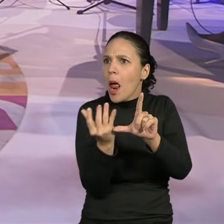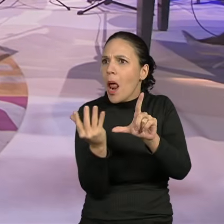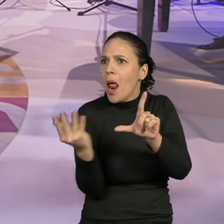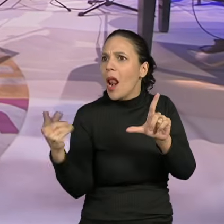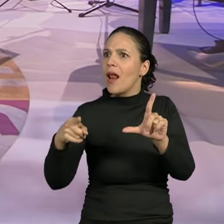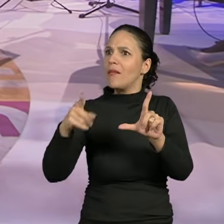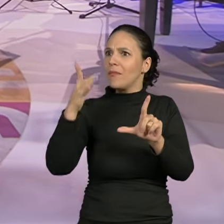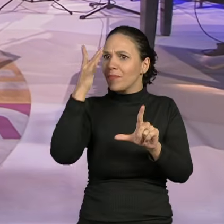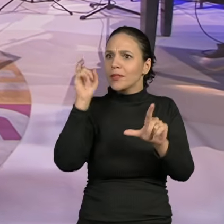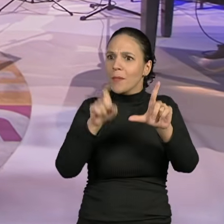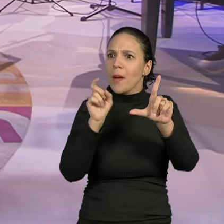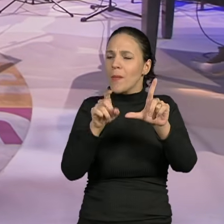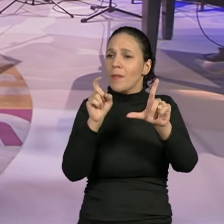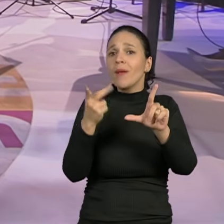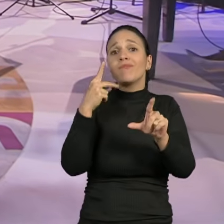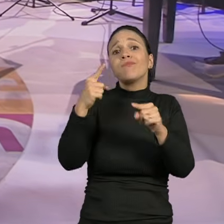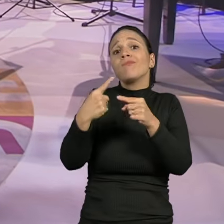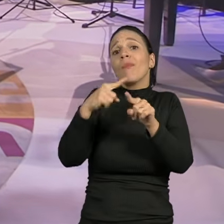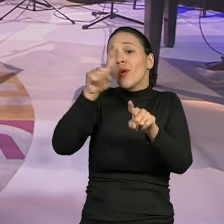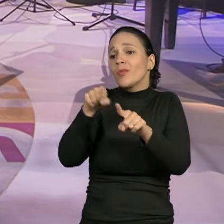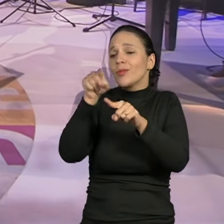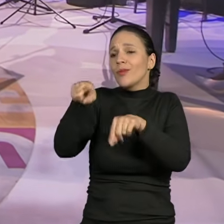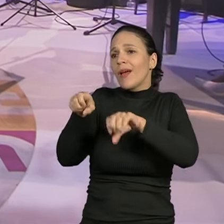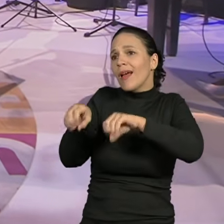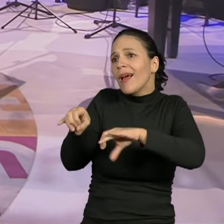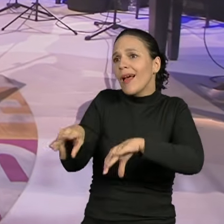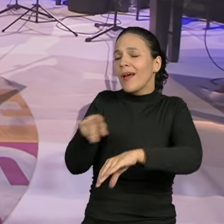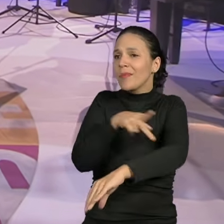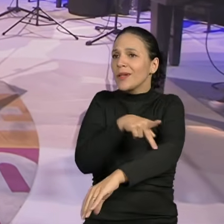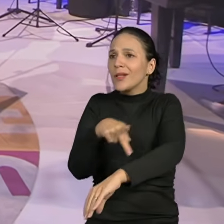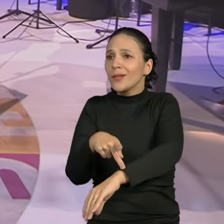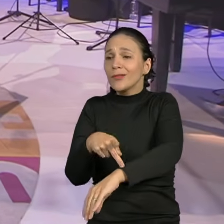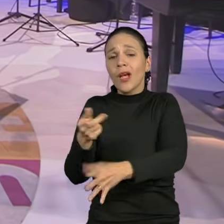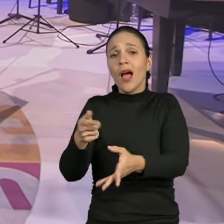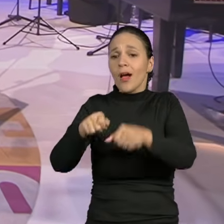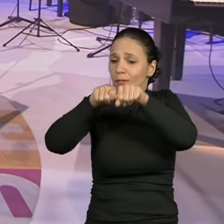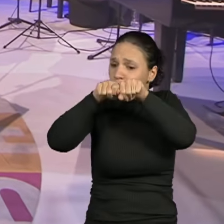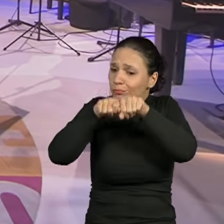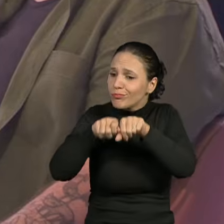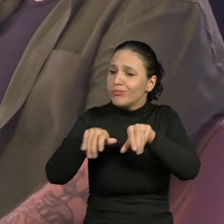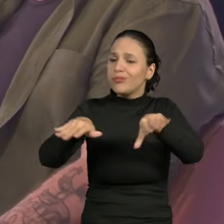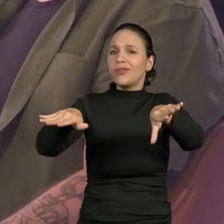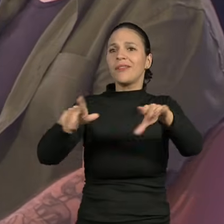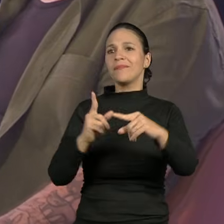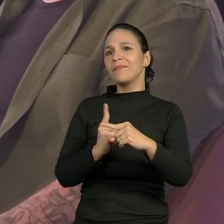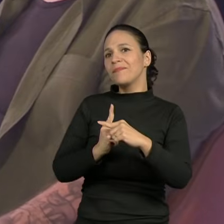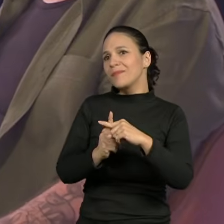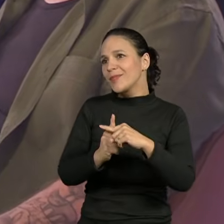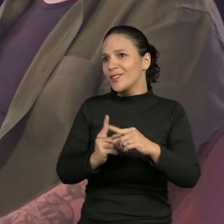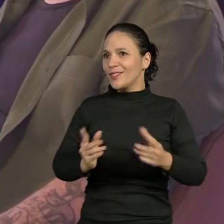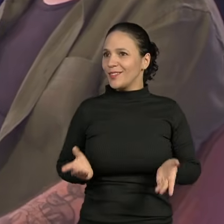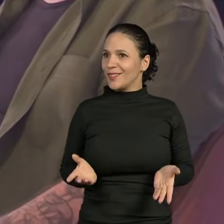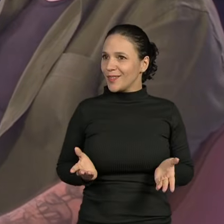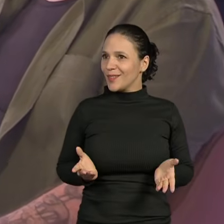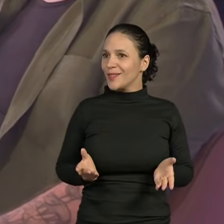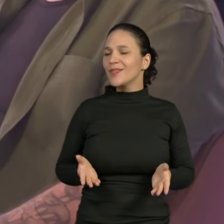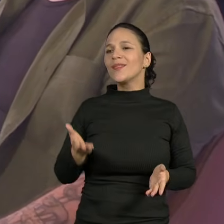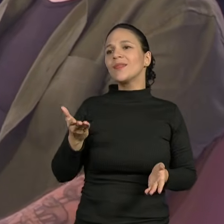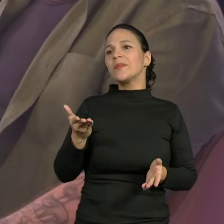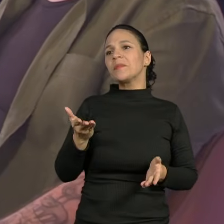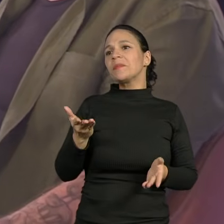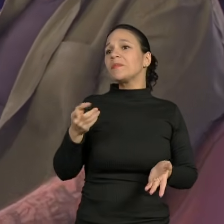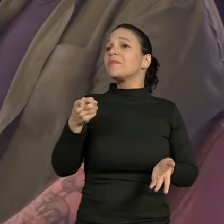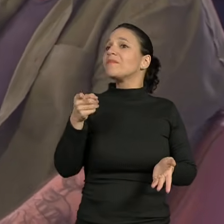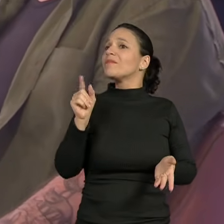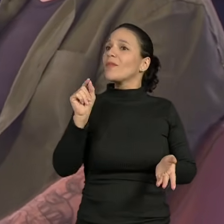com pedagogia, de certa forma, para a gente é espalhar essa mensagem positiva, espalhar essa mensagem né,